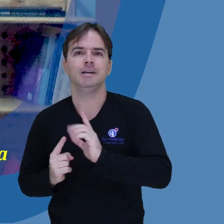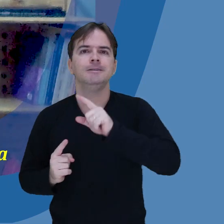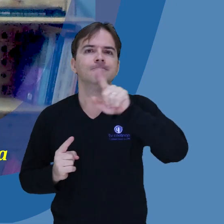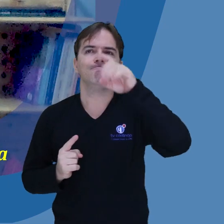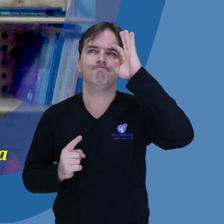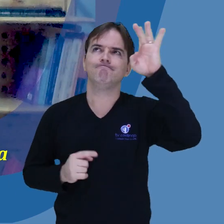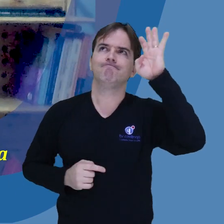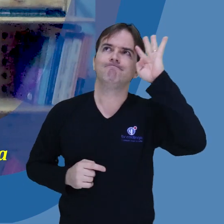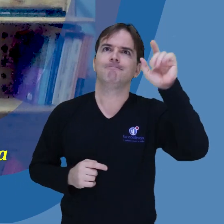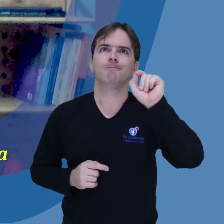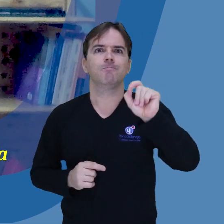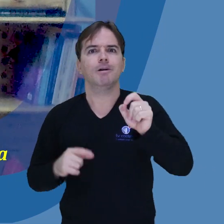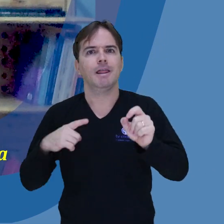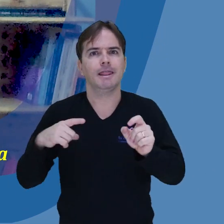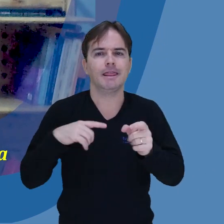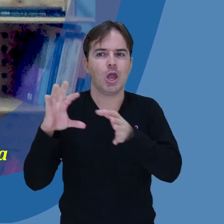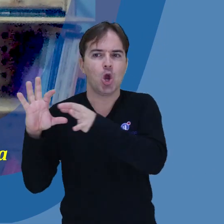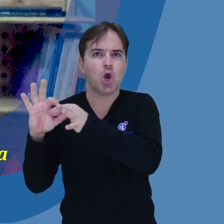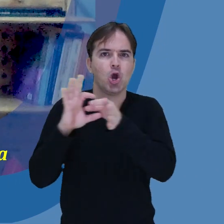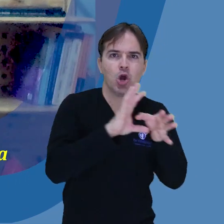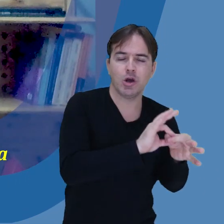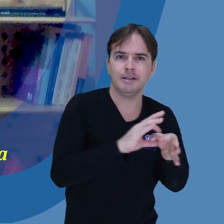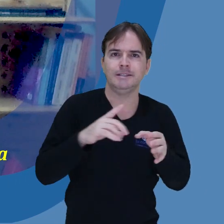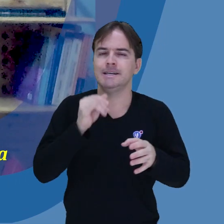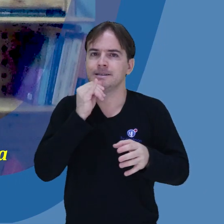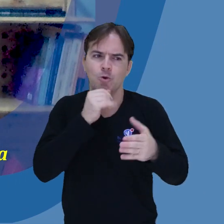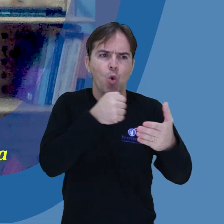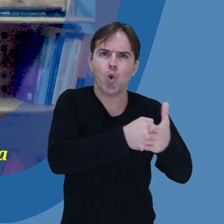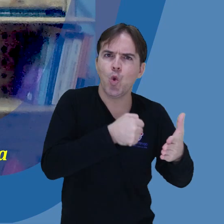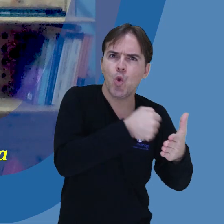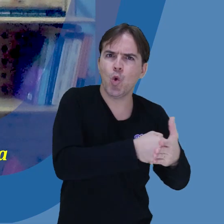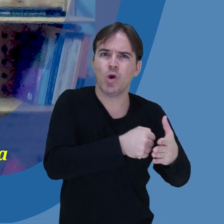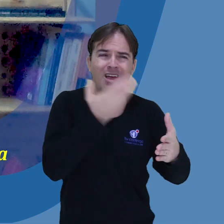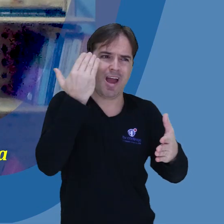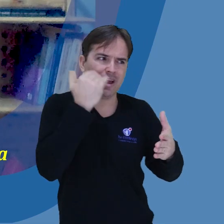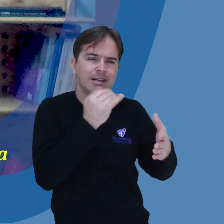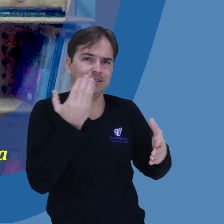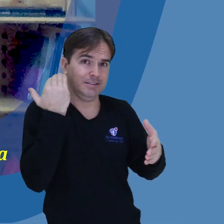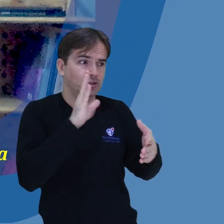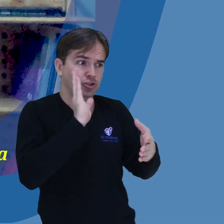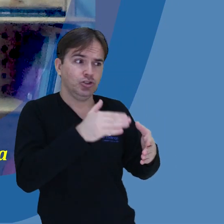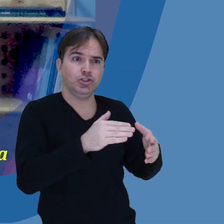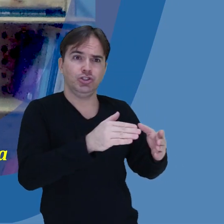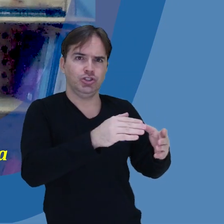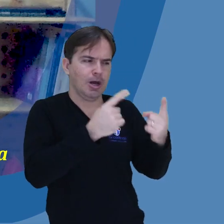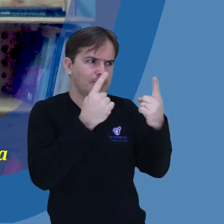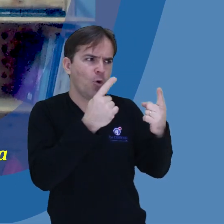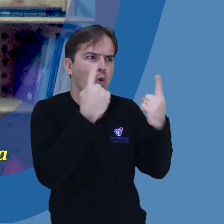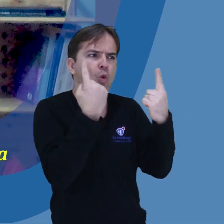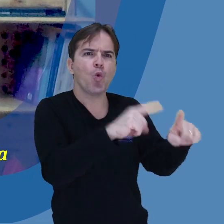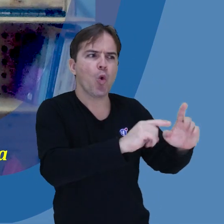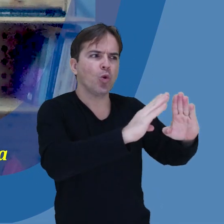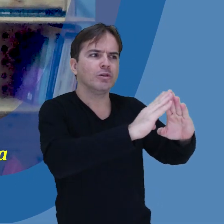reflexões interessantes no contexto de luta antimanicomial no país, porque o confinamento